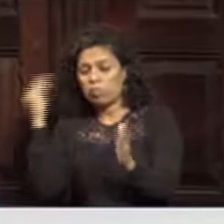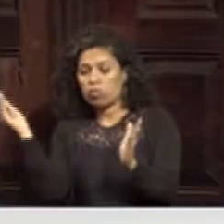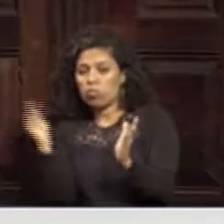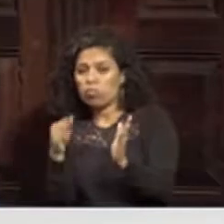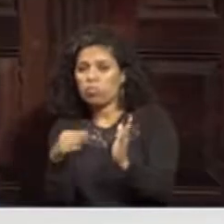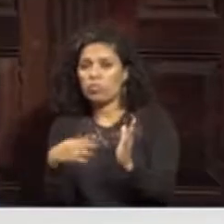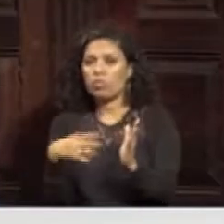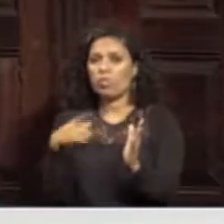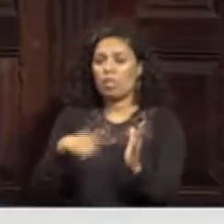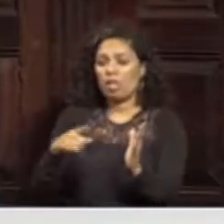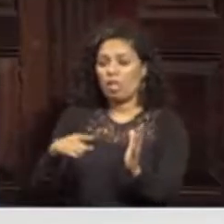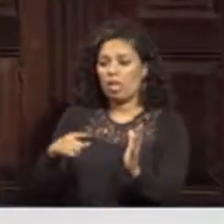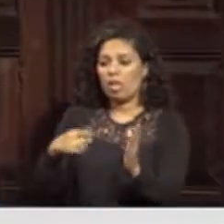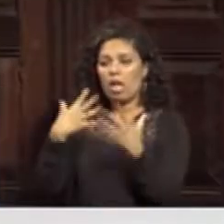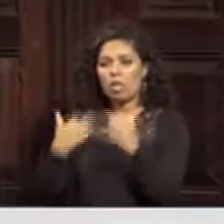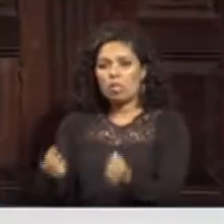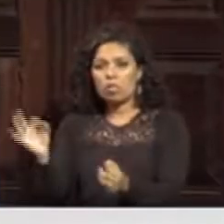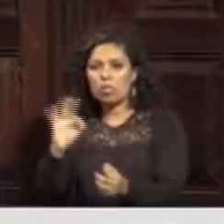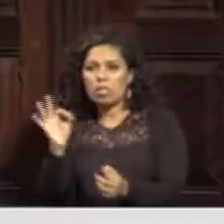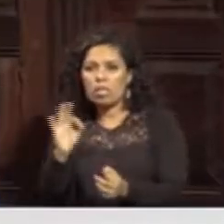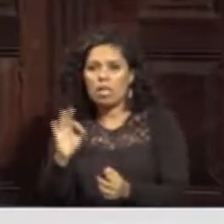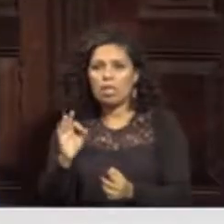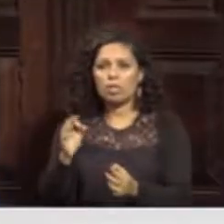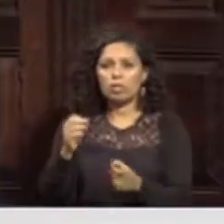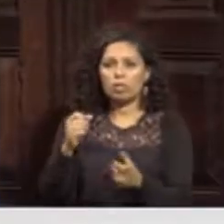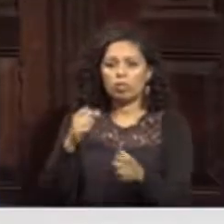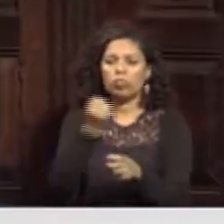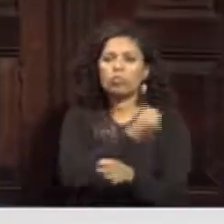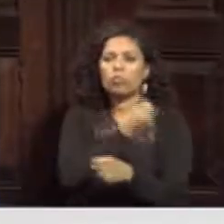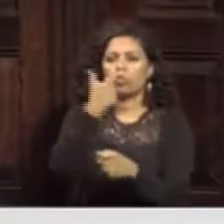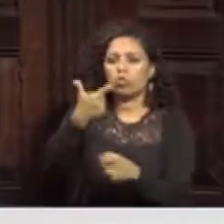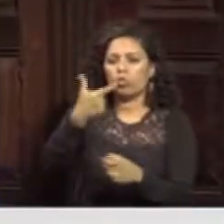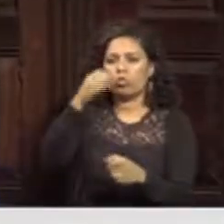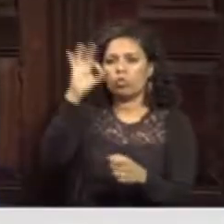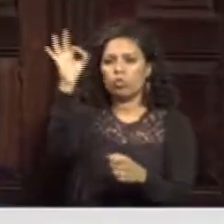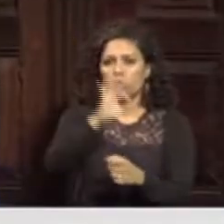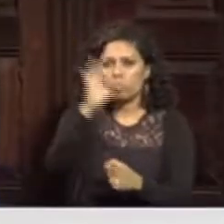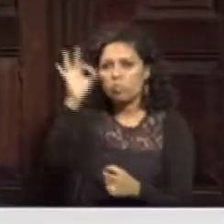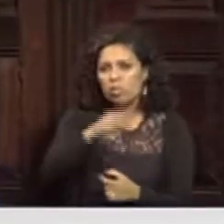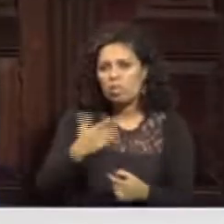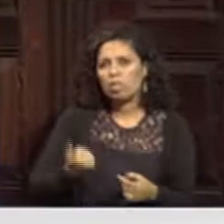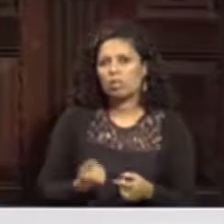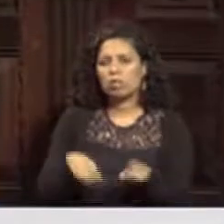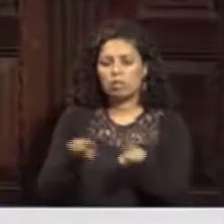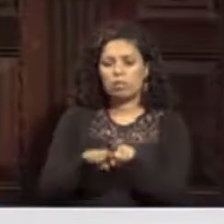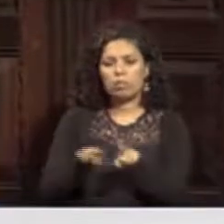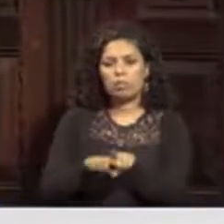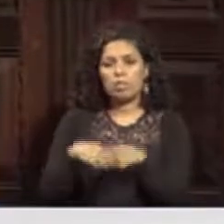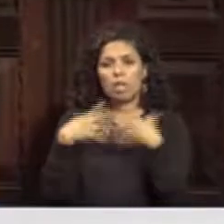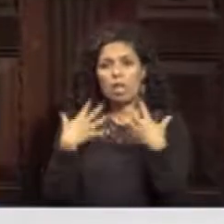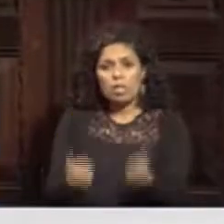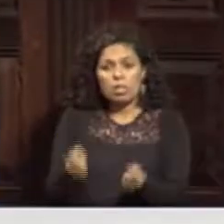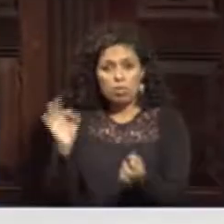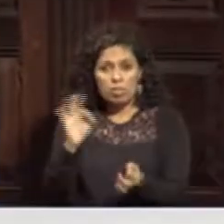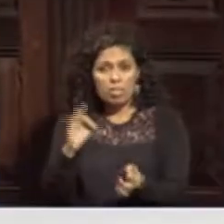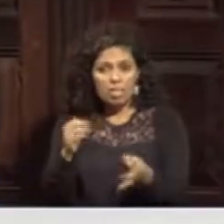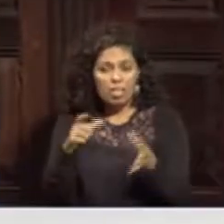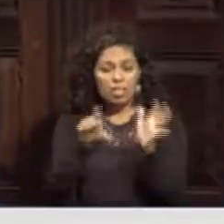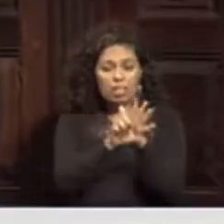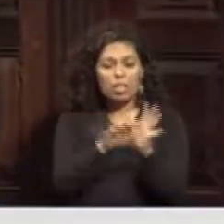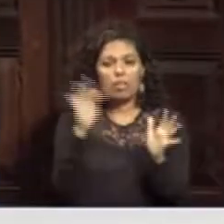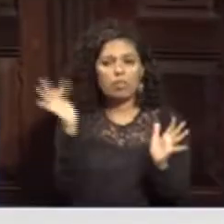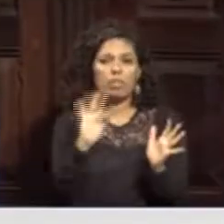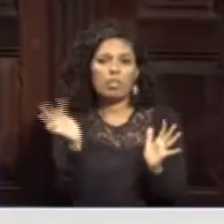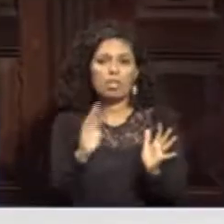de 2%, como também descumpriu o investimento mínimo no FECAM.